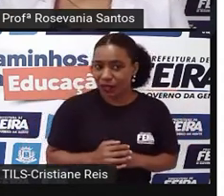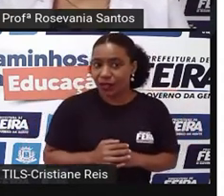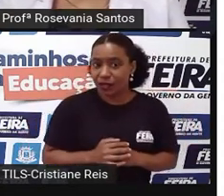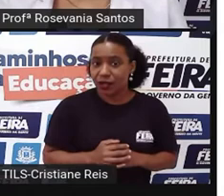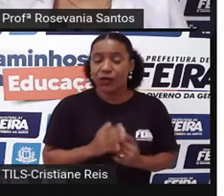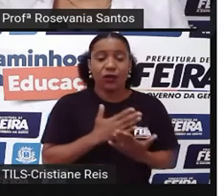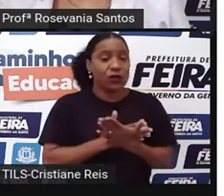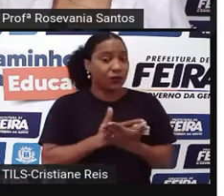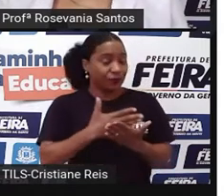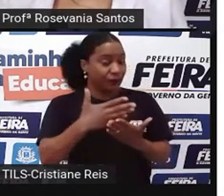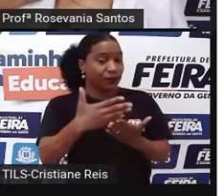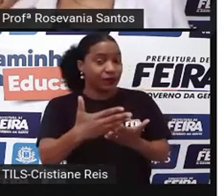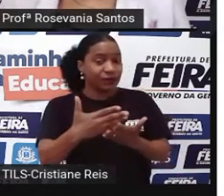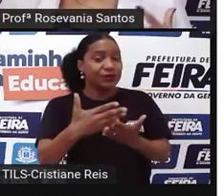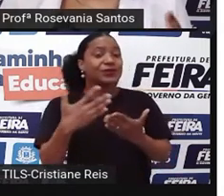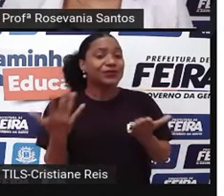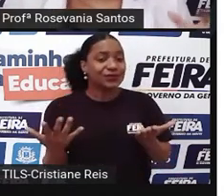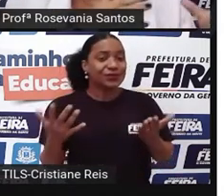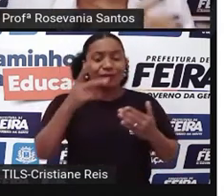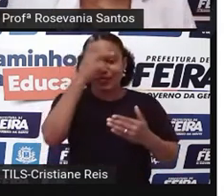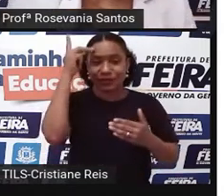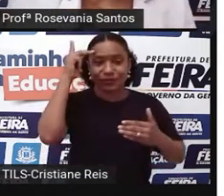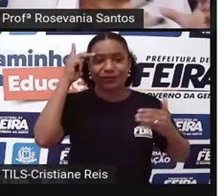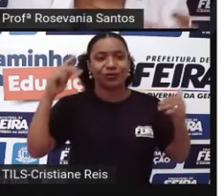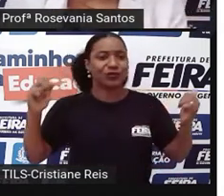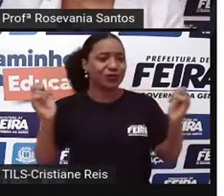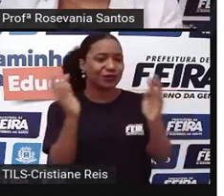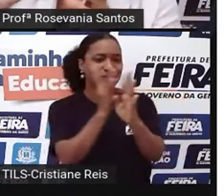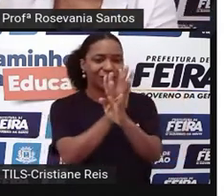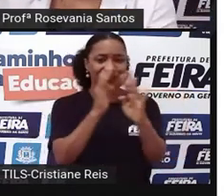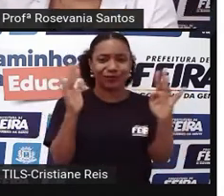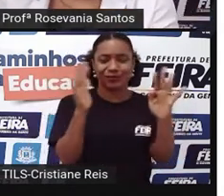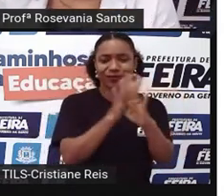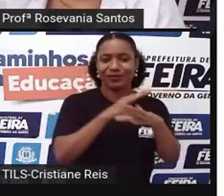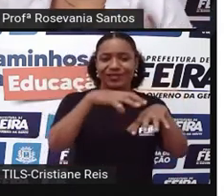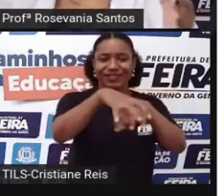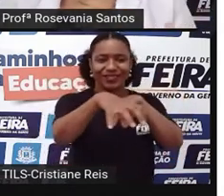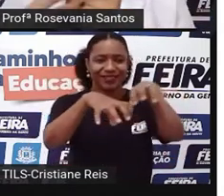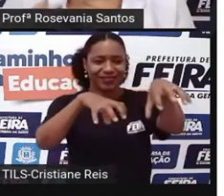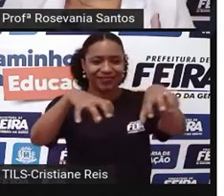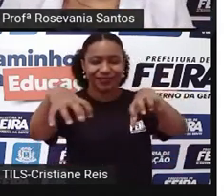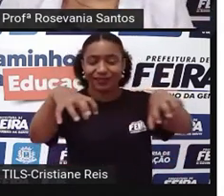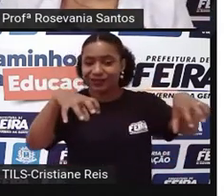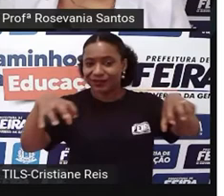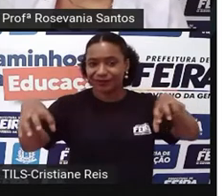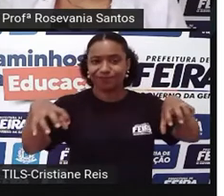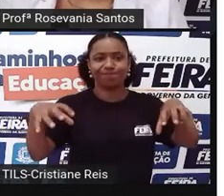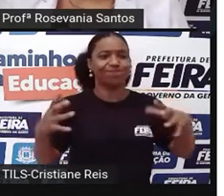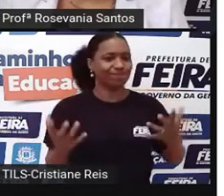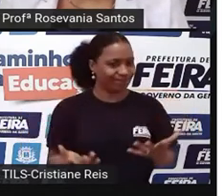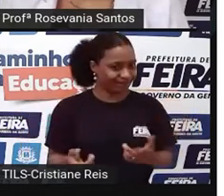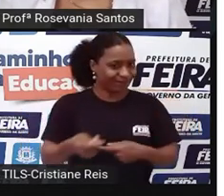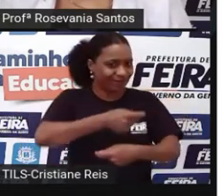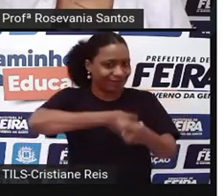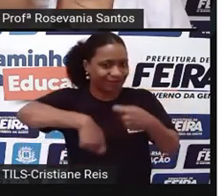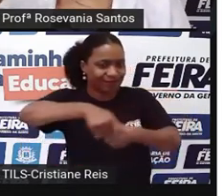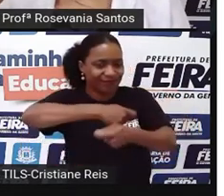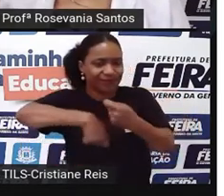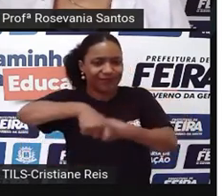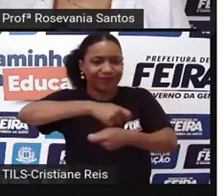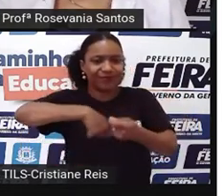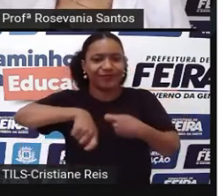aglomerados urbanos, ou seja, passamos a ter vários centros urbanos ligados ali àquelas atividades